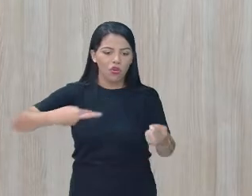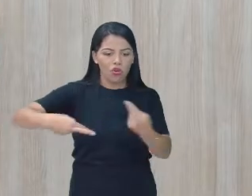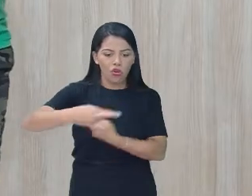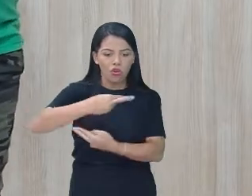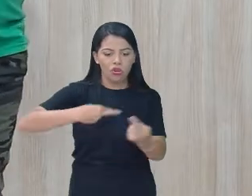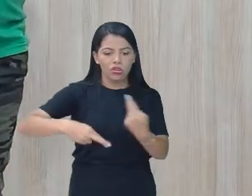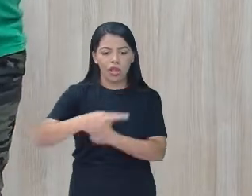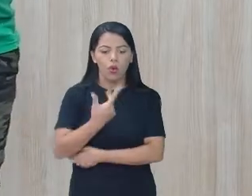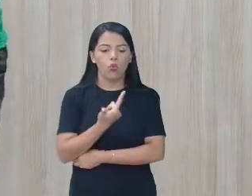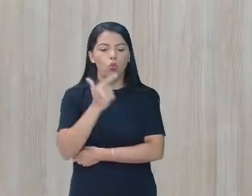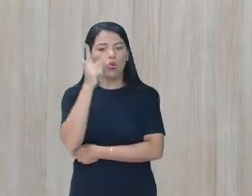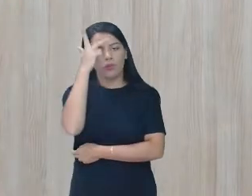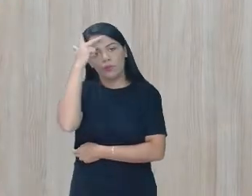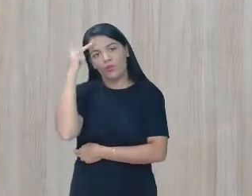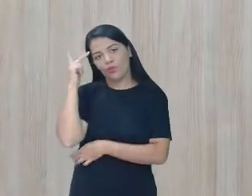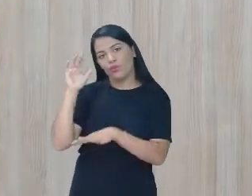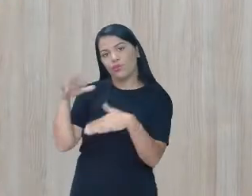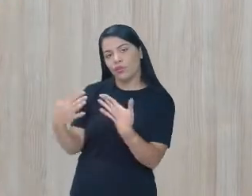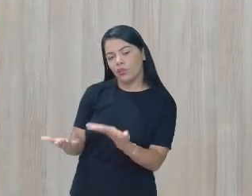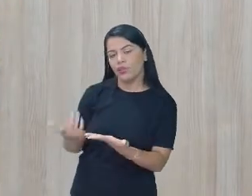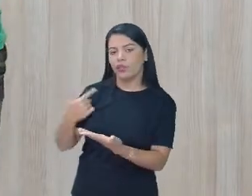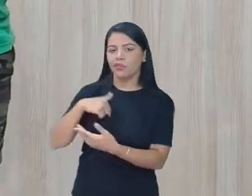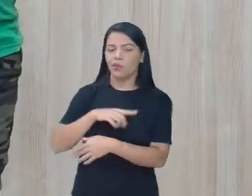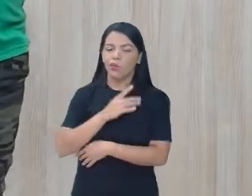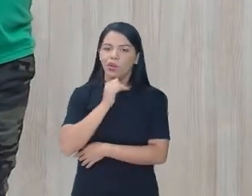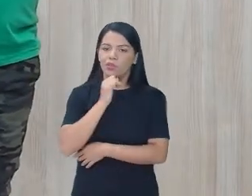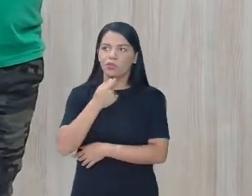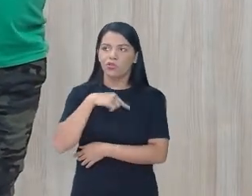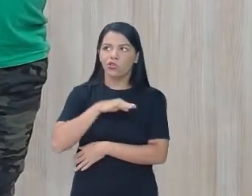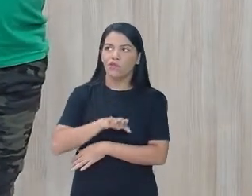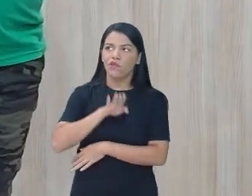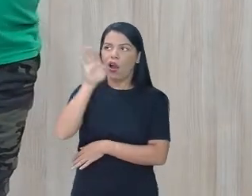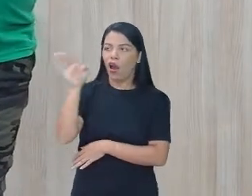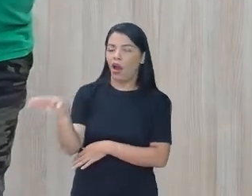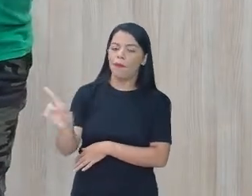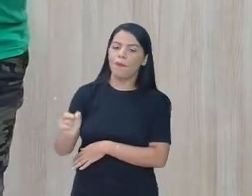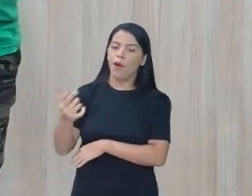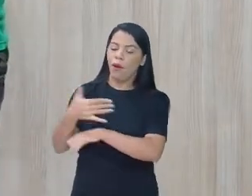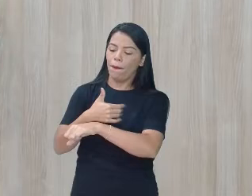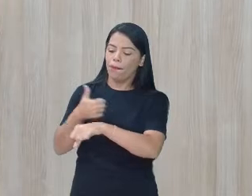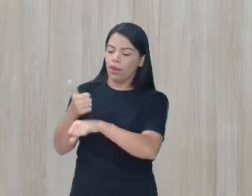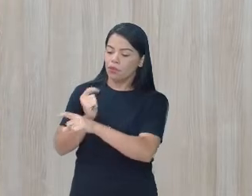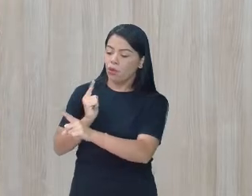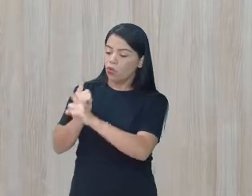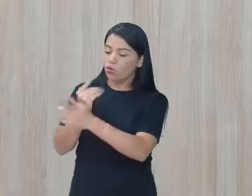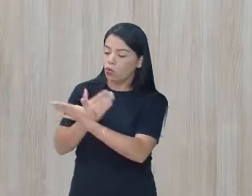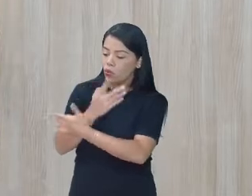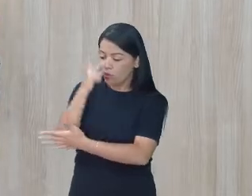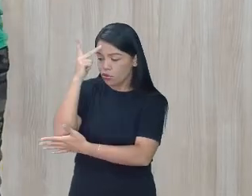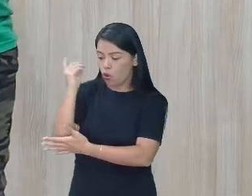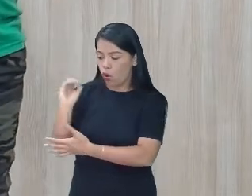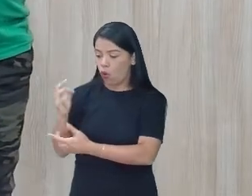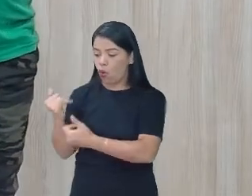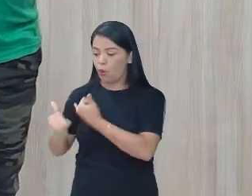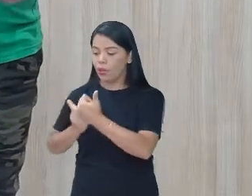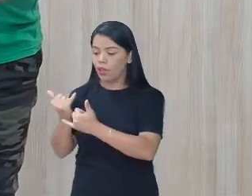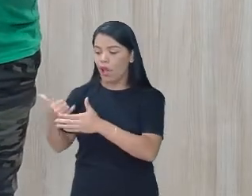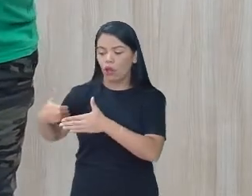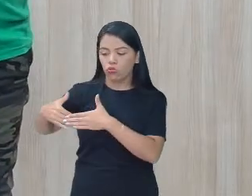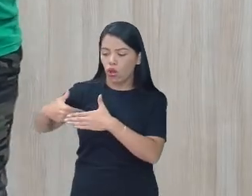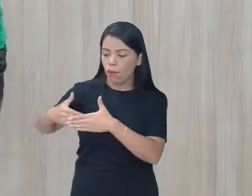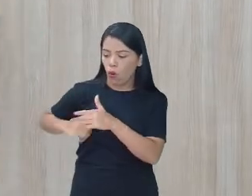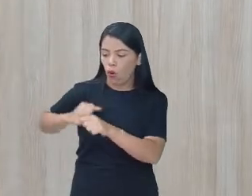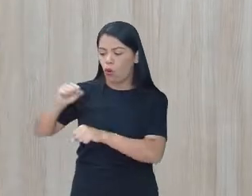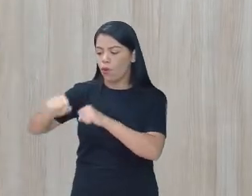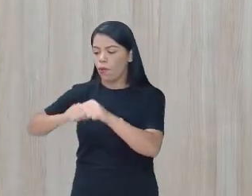Até mesmo, né, você vai, né, para uma praça, um parque, né, para brincar, encontrar com alguém, né, para jogar bola,